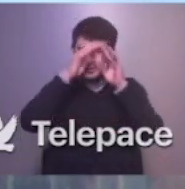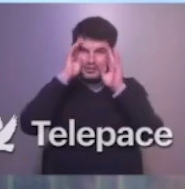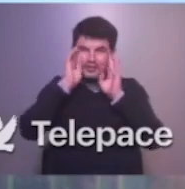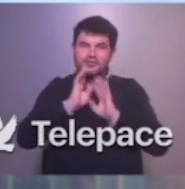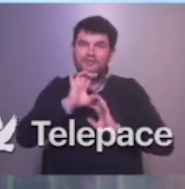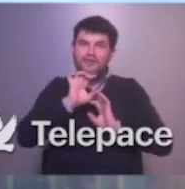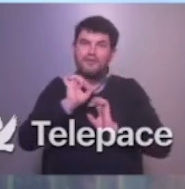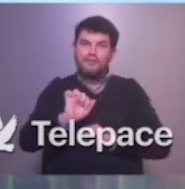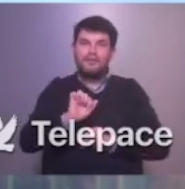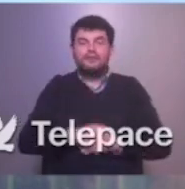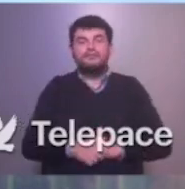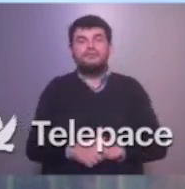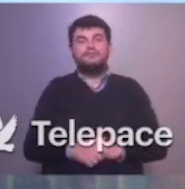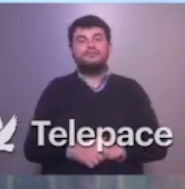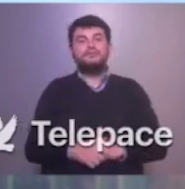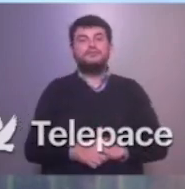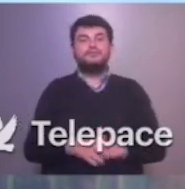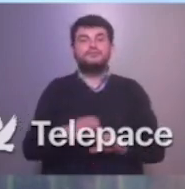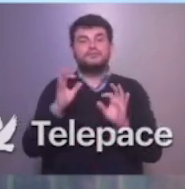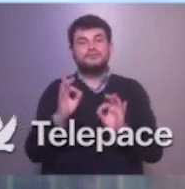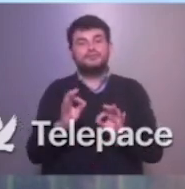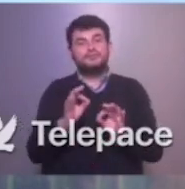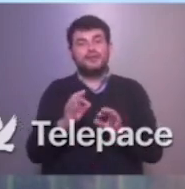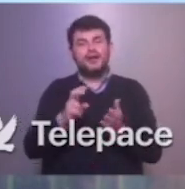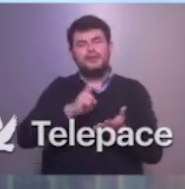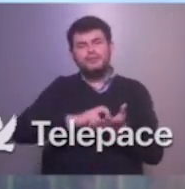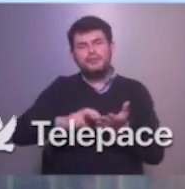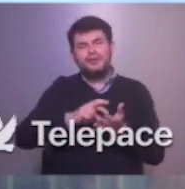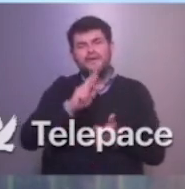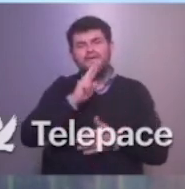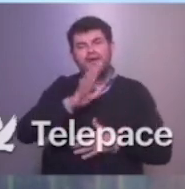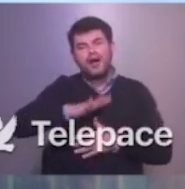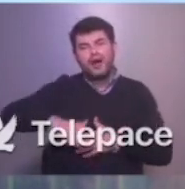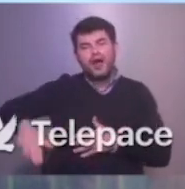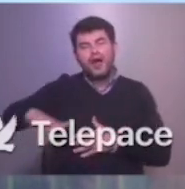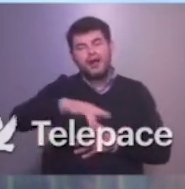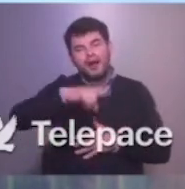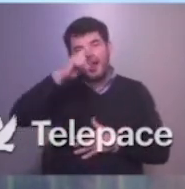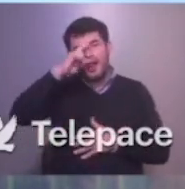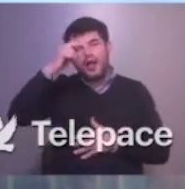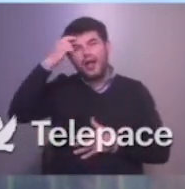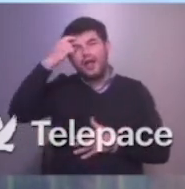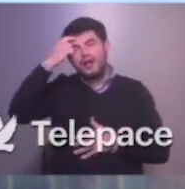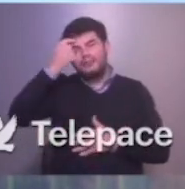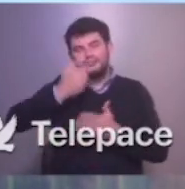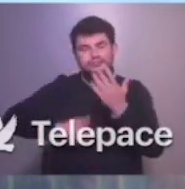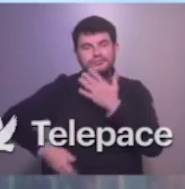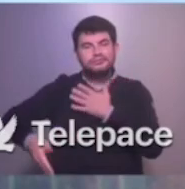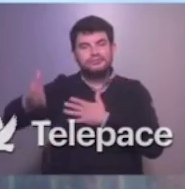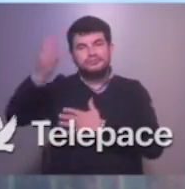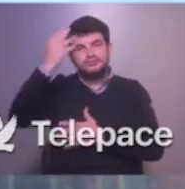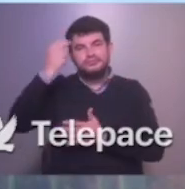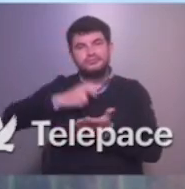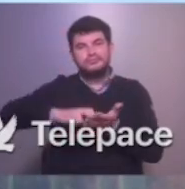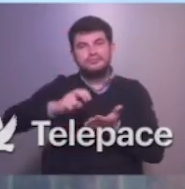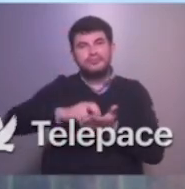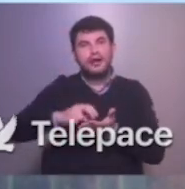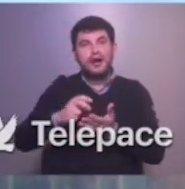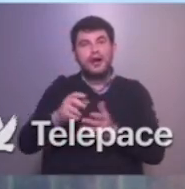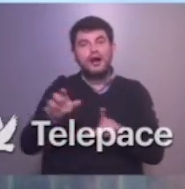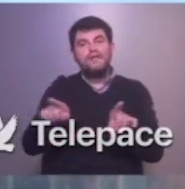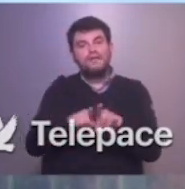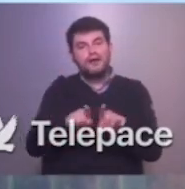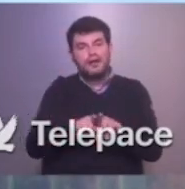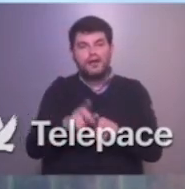de Fátima, peregrinos deste santuário, lembrando outra peregrinação, aquela que